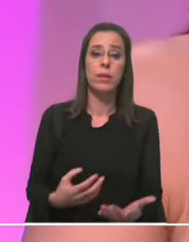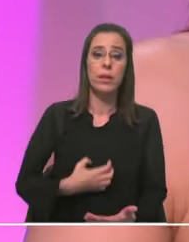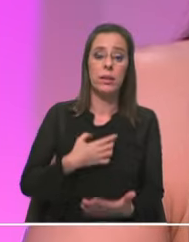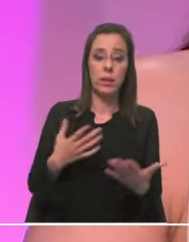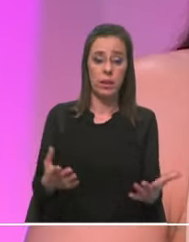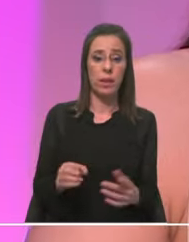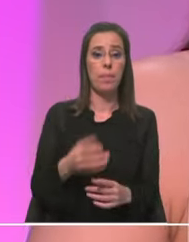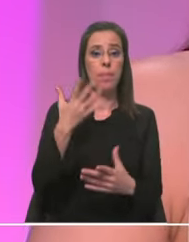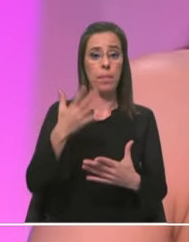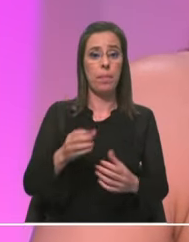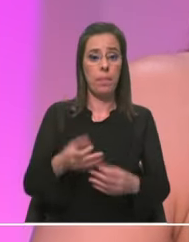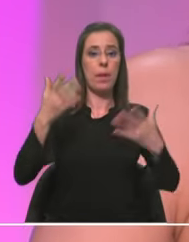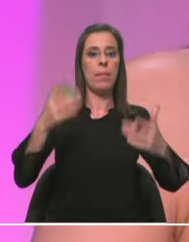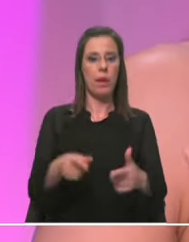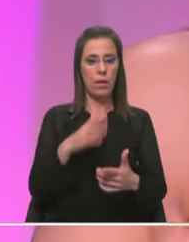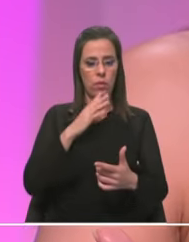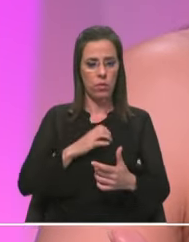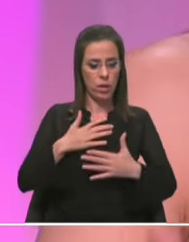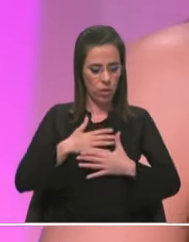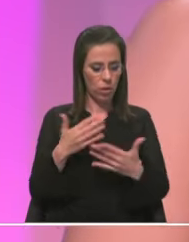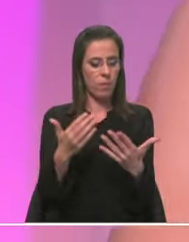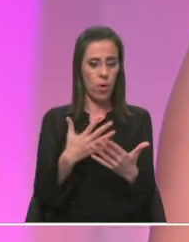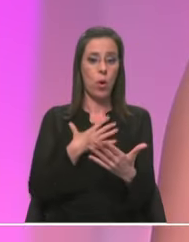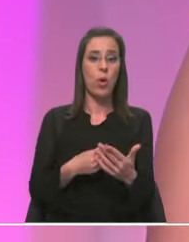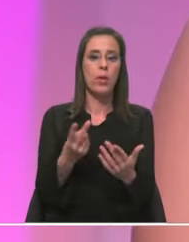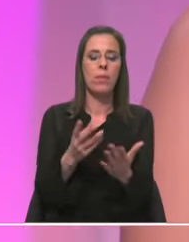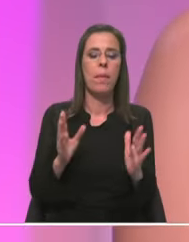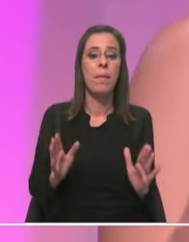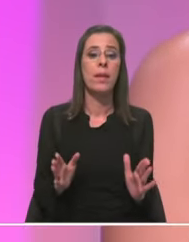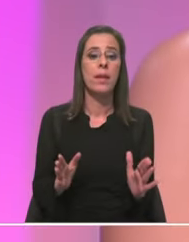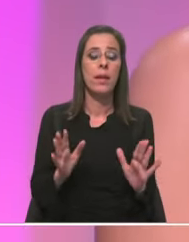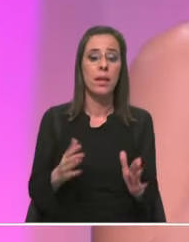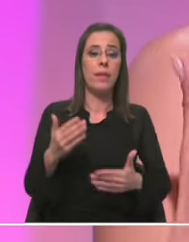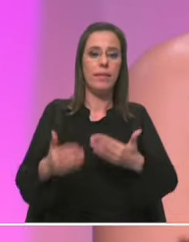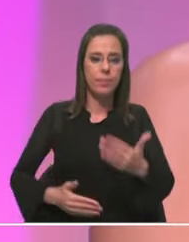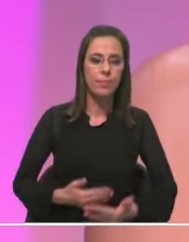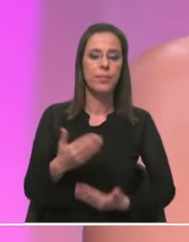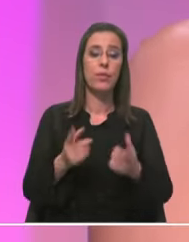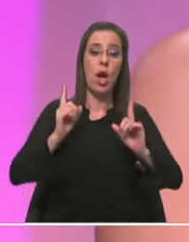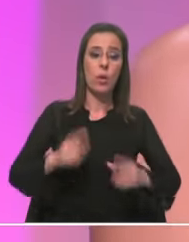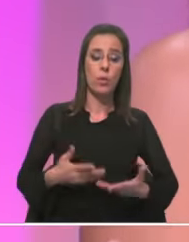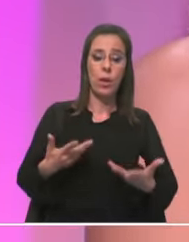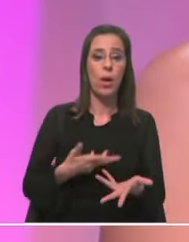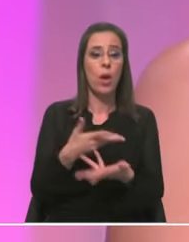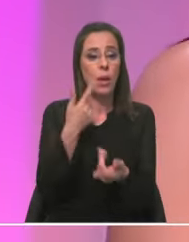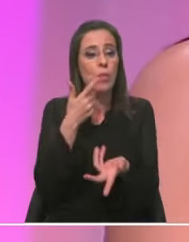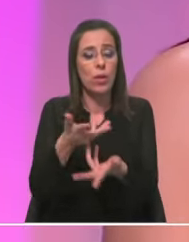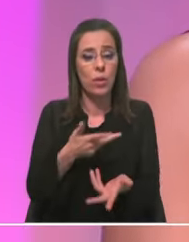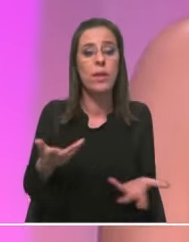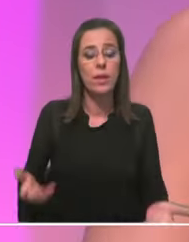que no primeiro Impacto Ok As minhas são minhas filhas gosto muito de vocês mas isto agora ainda vai começar a estamos a conhecer